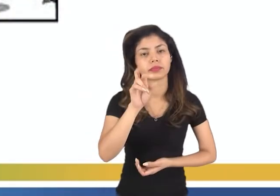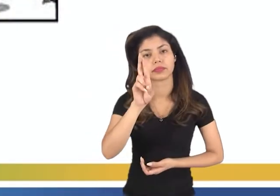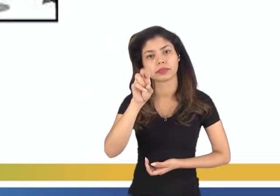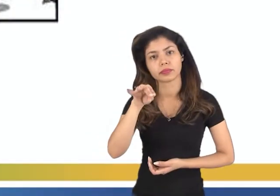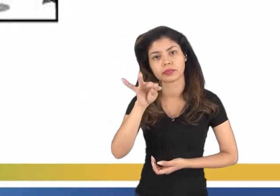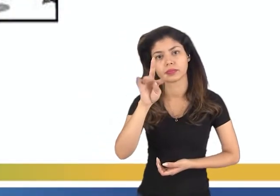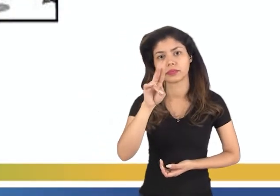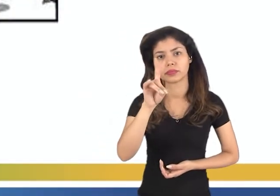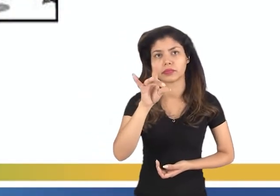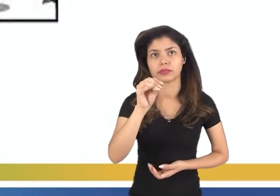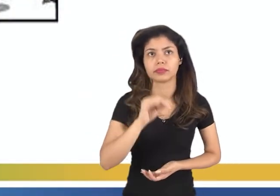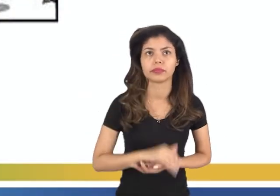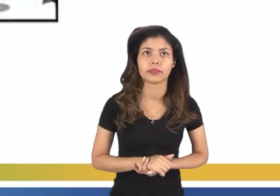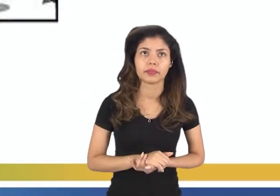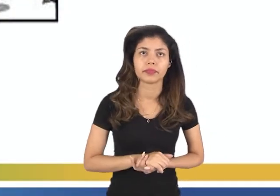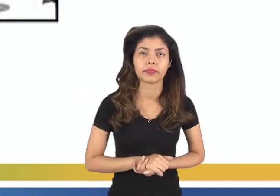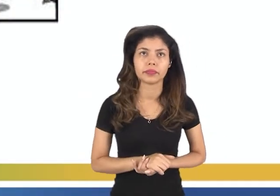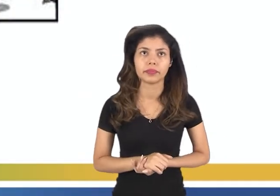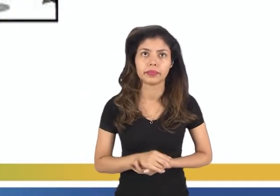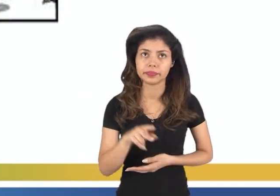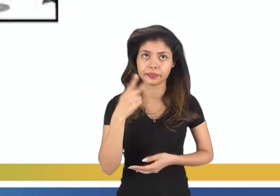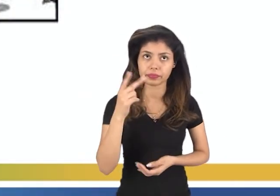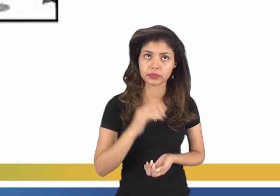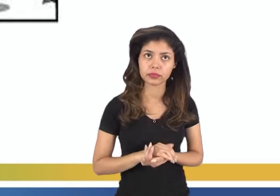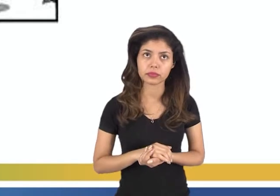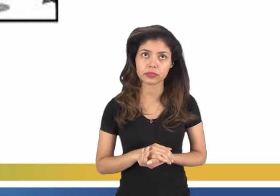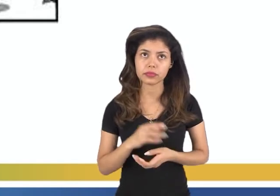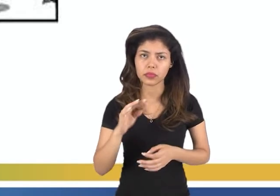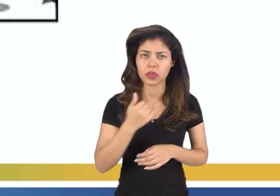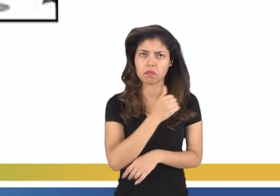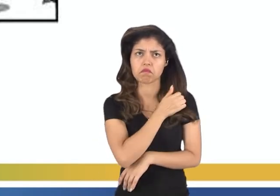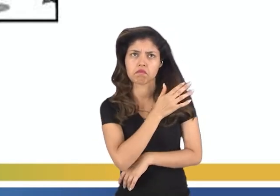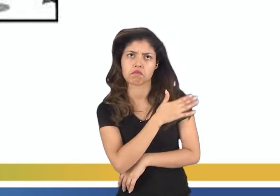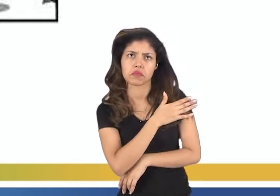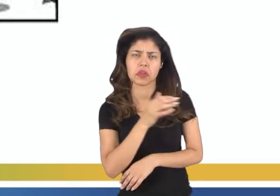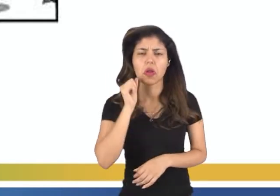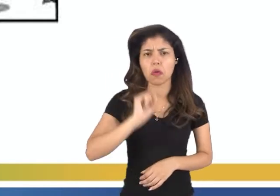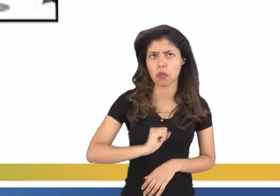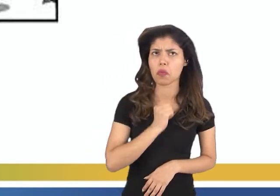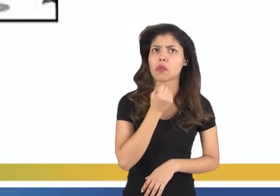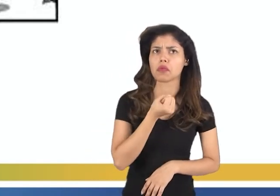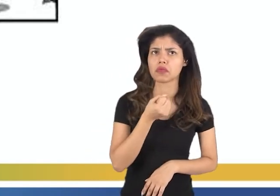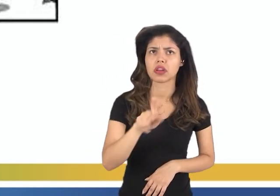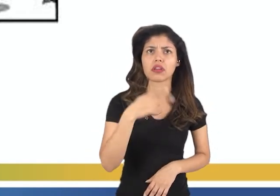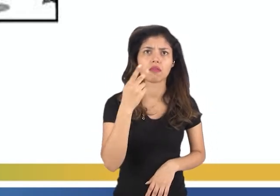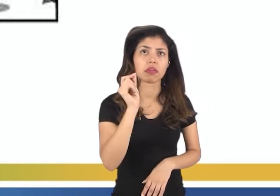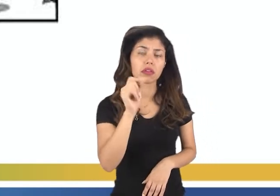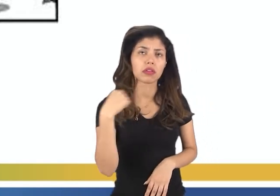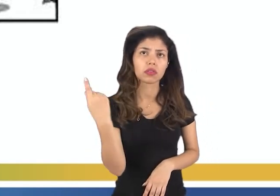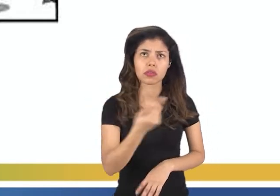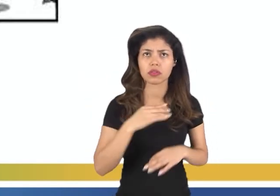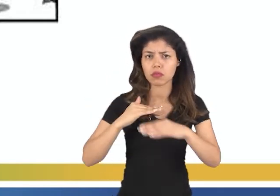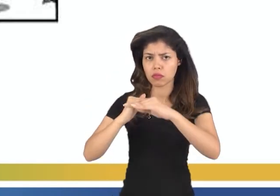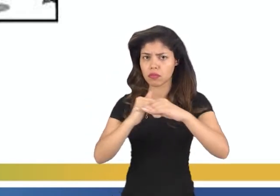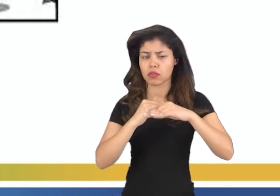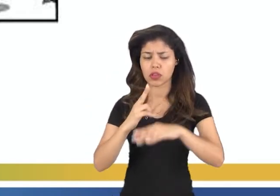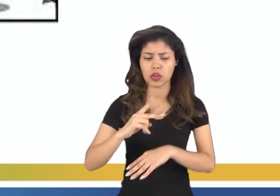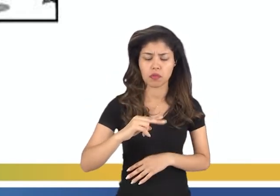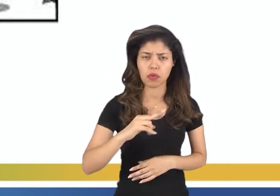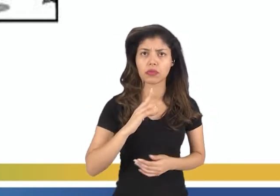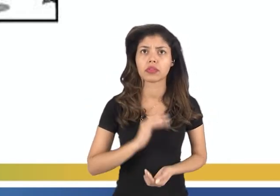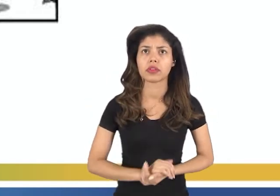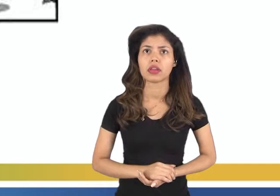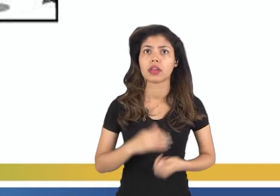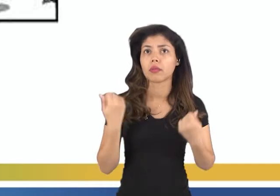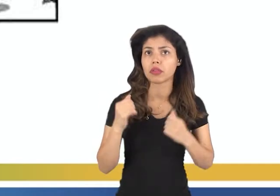tem uma tira, é o Armandinho. O Armandinho diz assim: em meio ao preconceito e ao ódio, ele disse que somos todos irmãos e